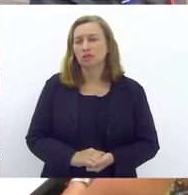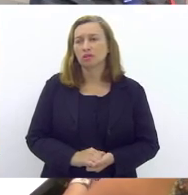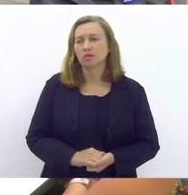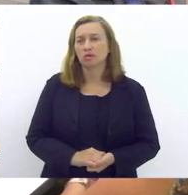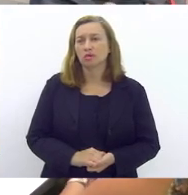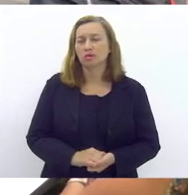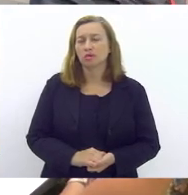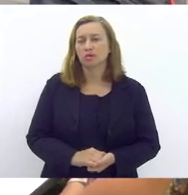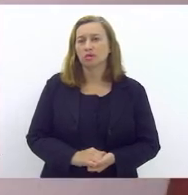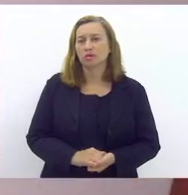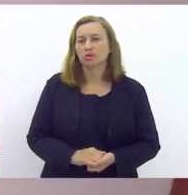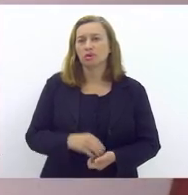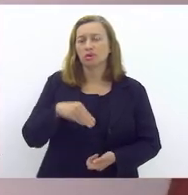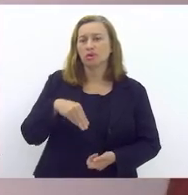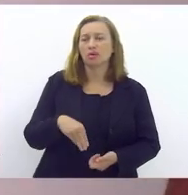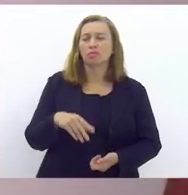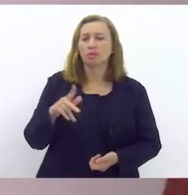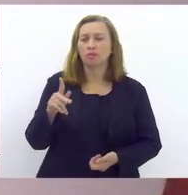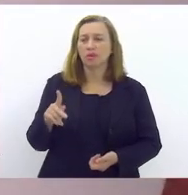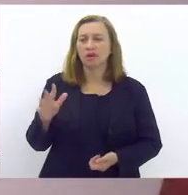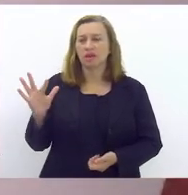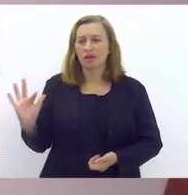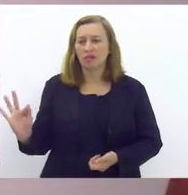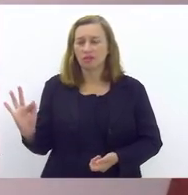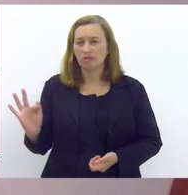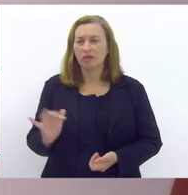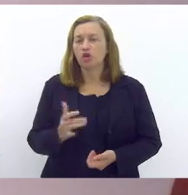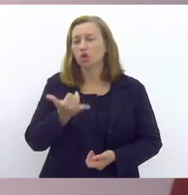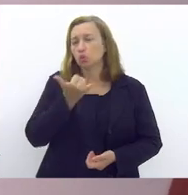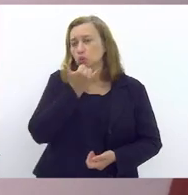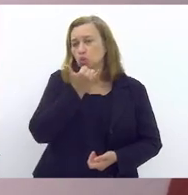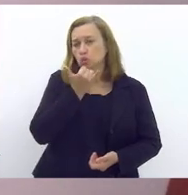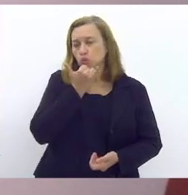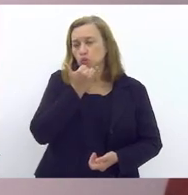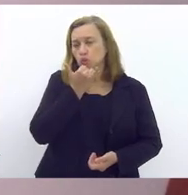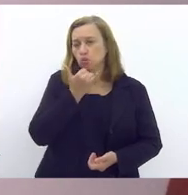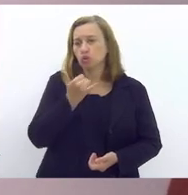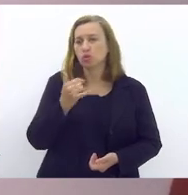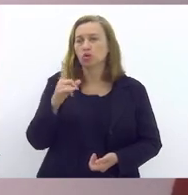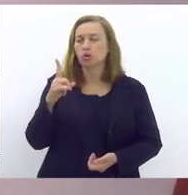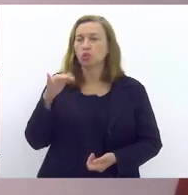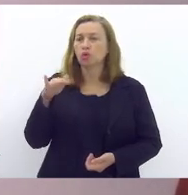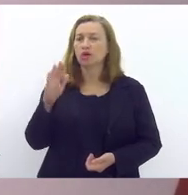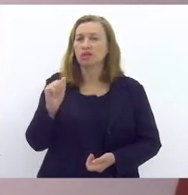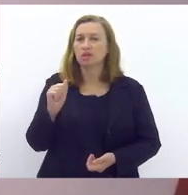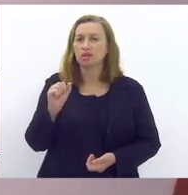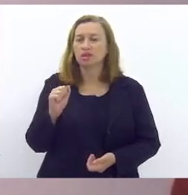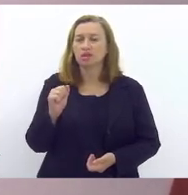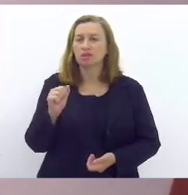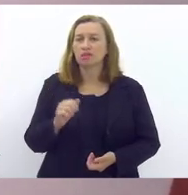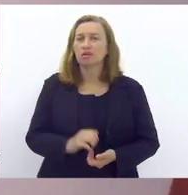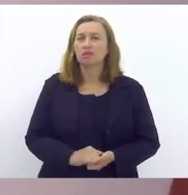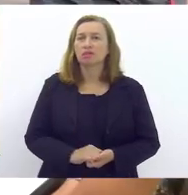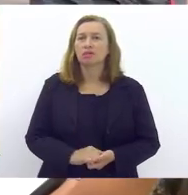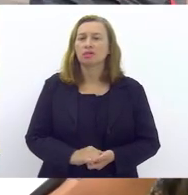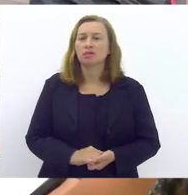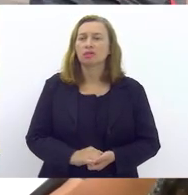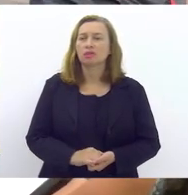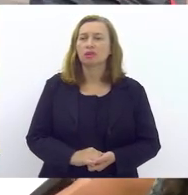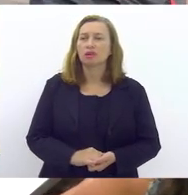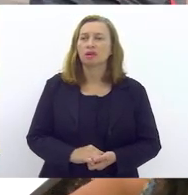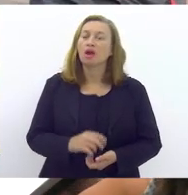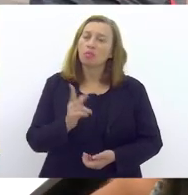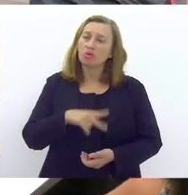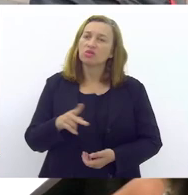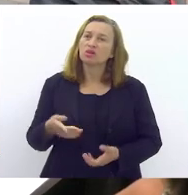Sachida, do NUDED. Desculpe, professora Maristela. Lucas, com você, querido. Olá. Se a professora